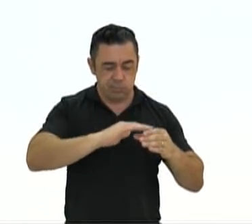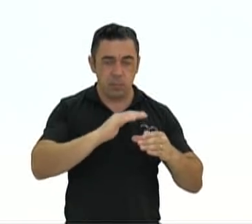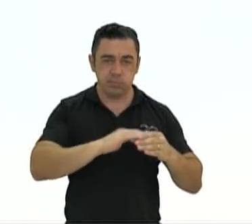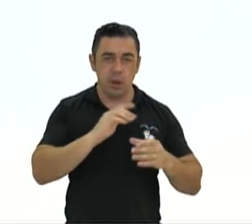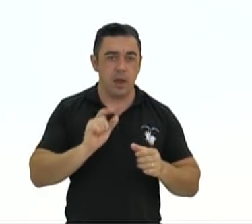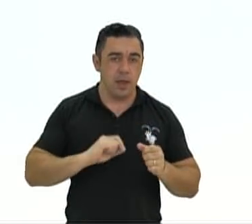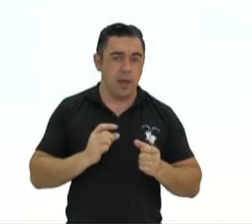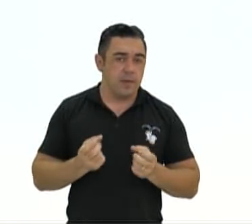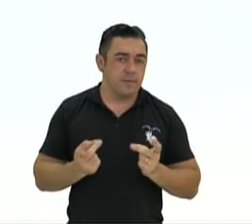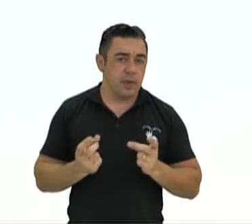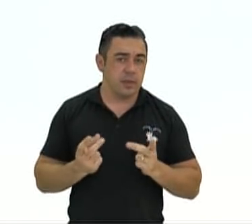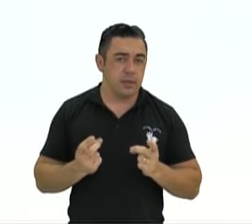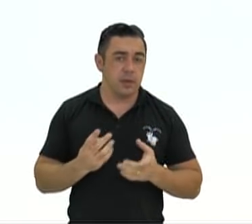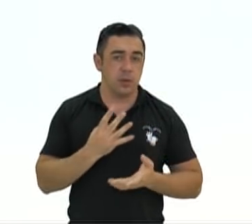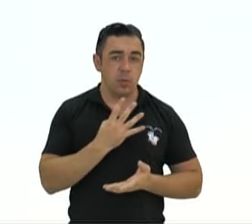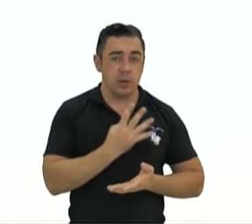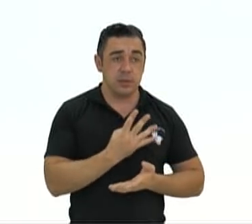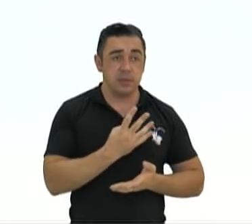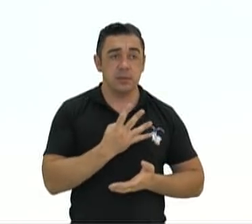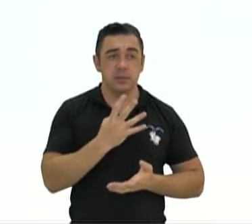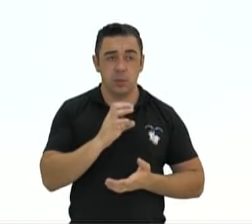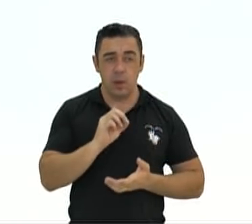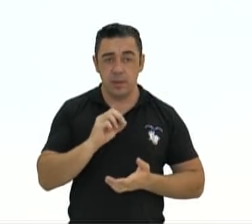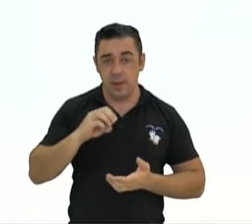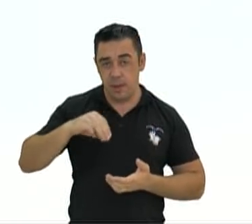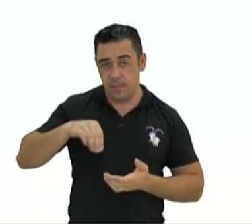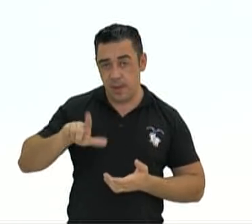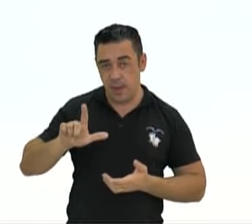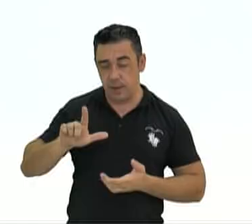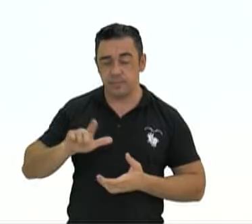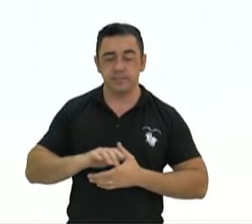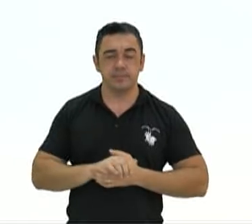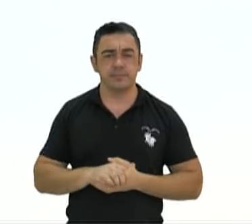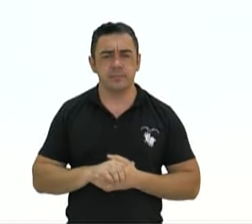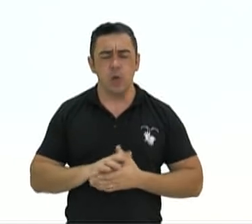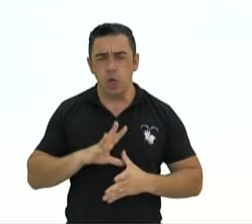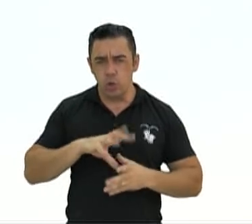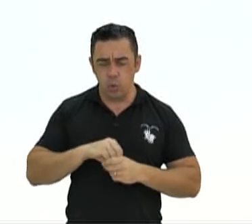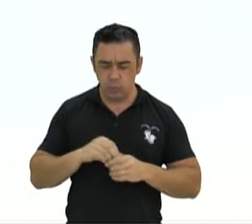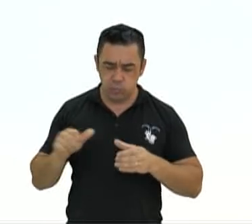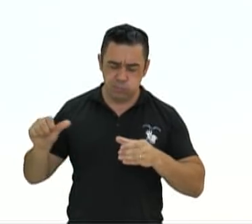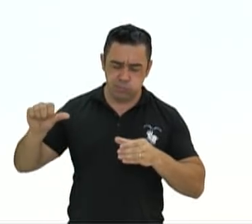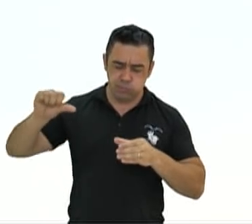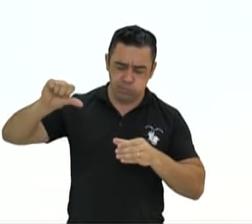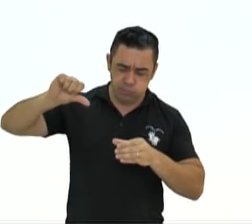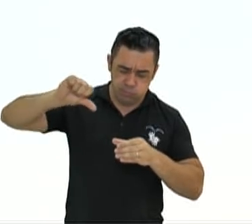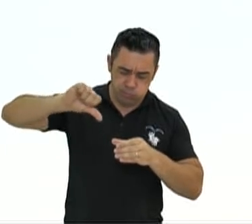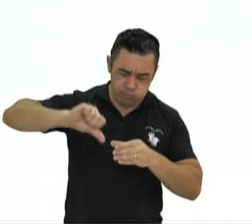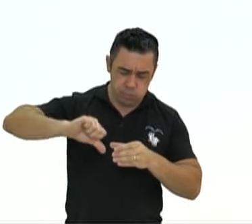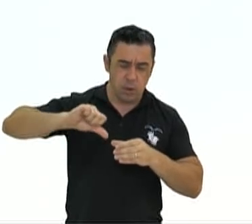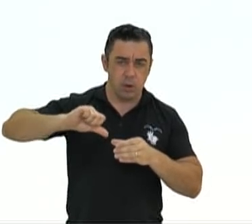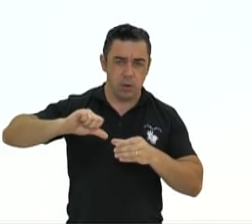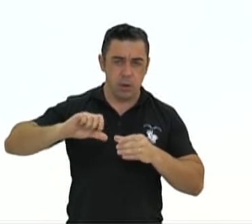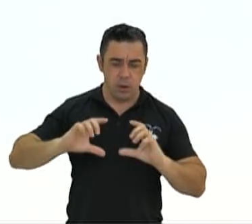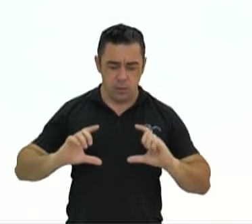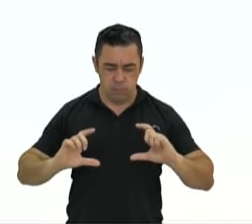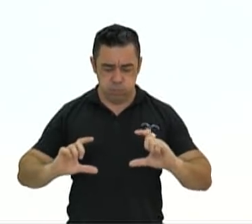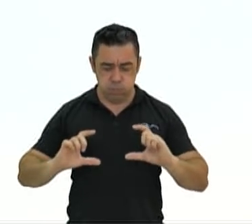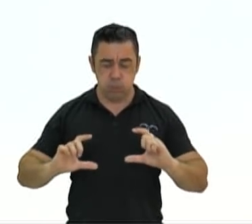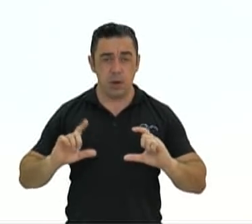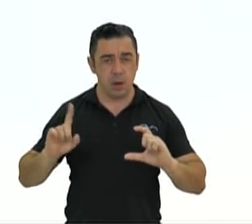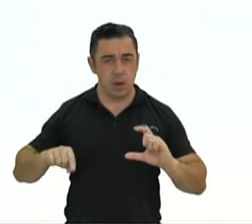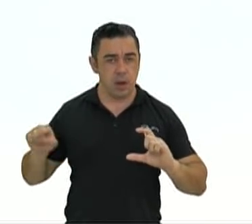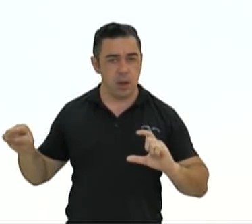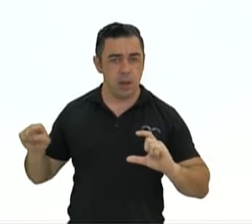em pacotes de 450 ml. Se todo o conteúdo do refil for despejado no porta-sabonete